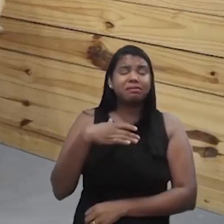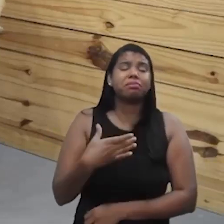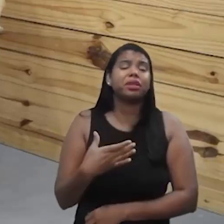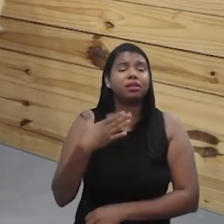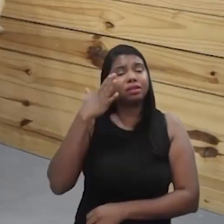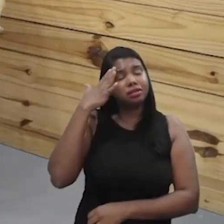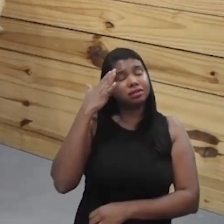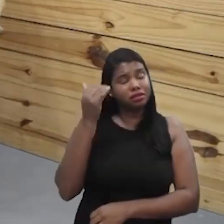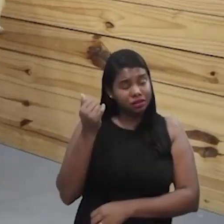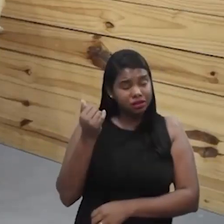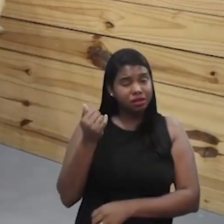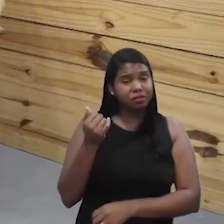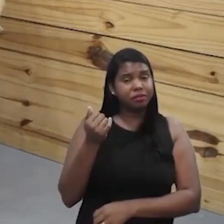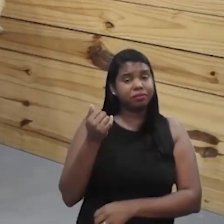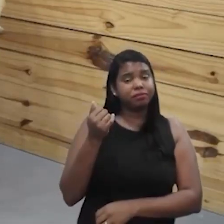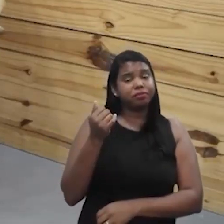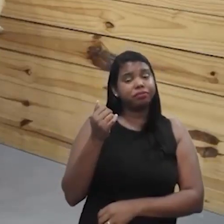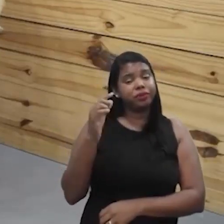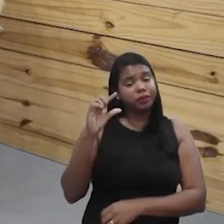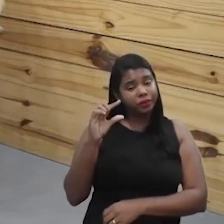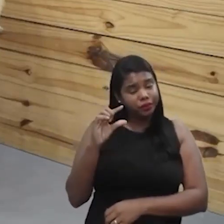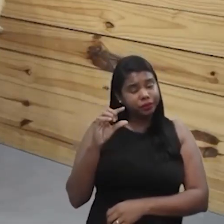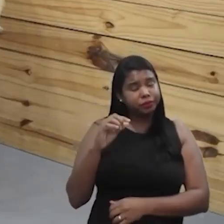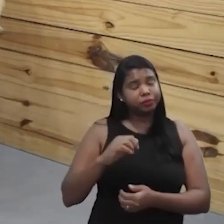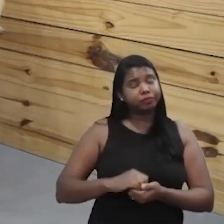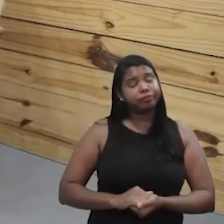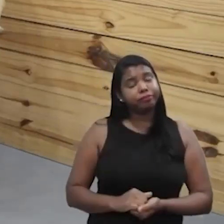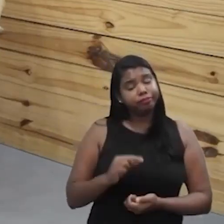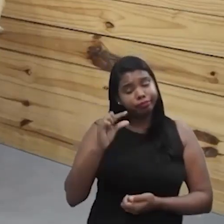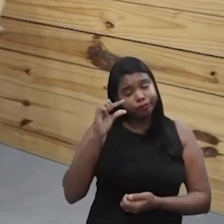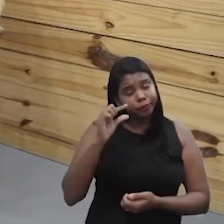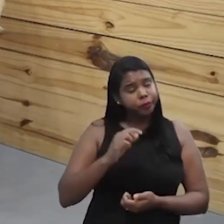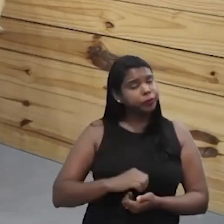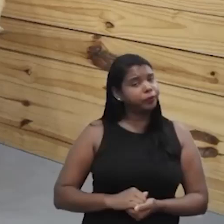sabe que isso aí é um pouco mais abaixo. Perfeito.